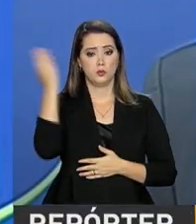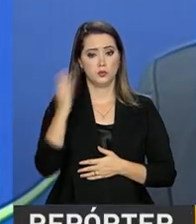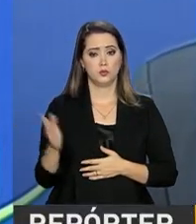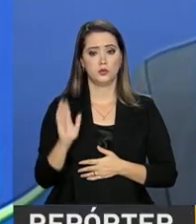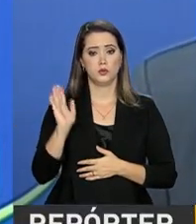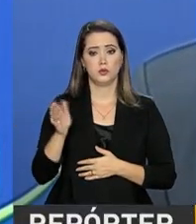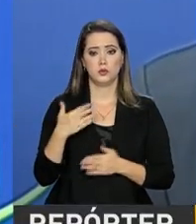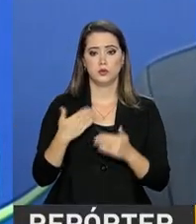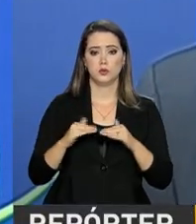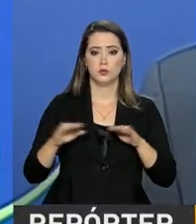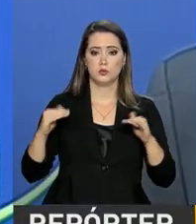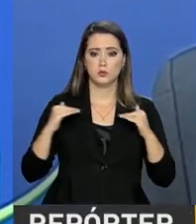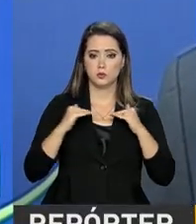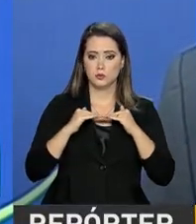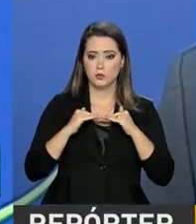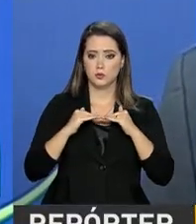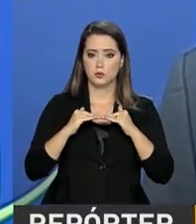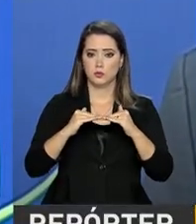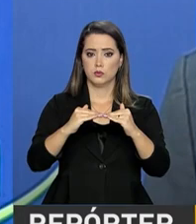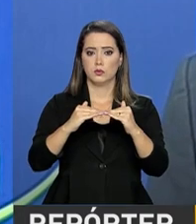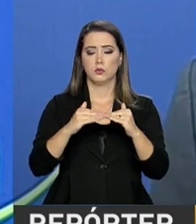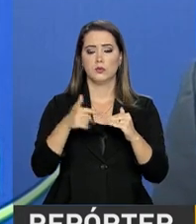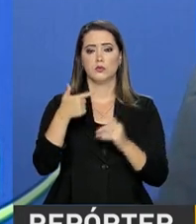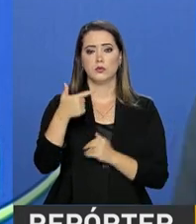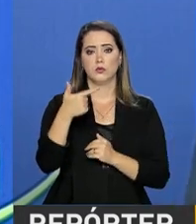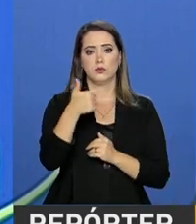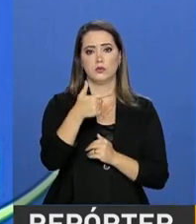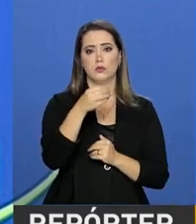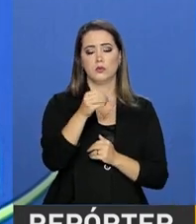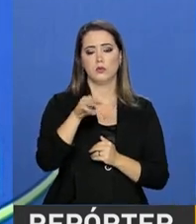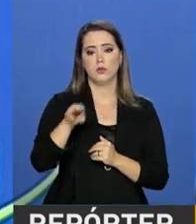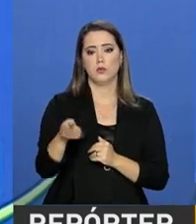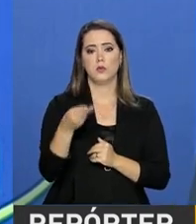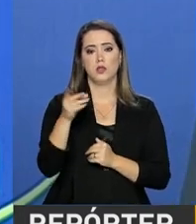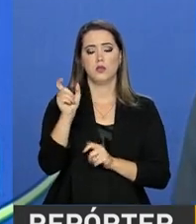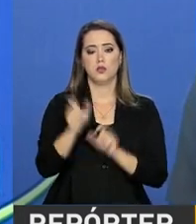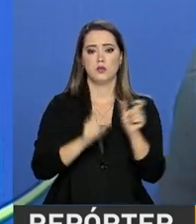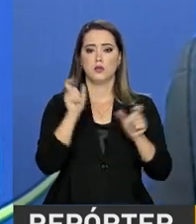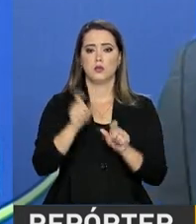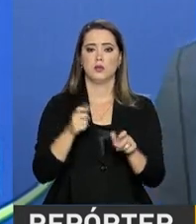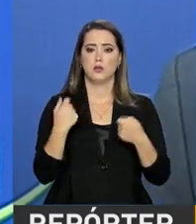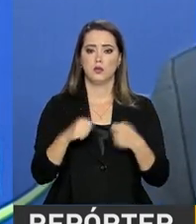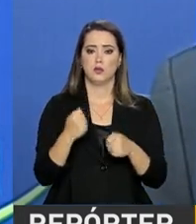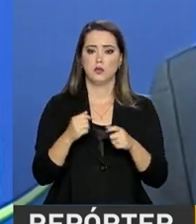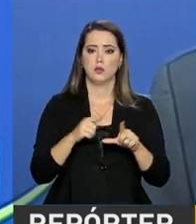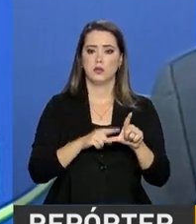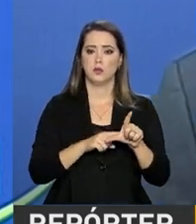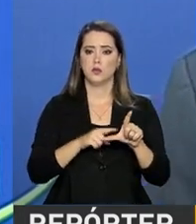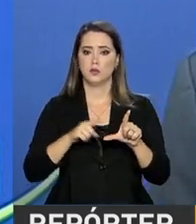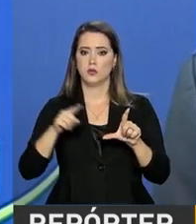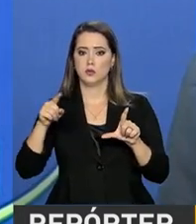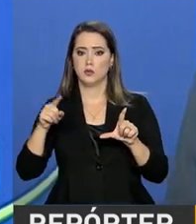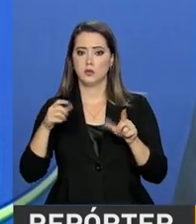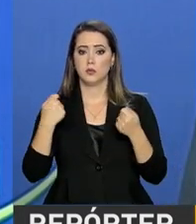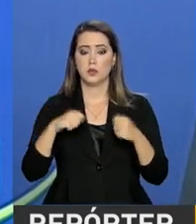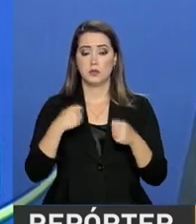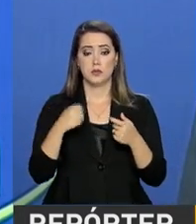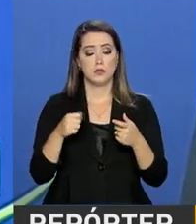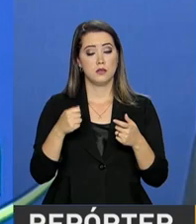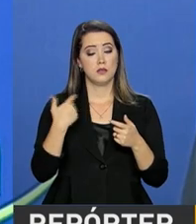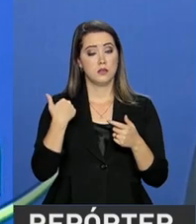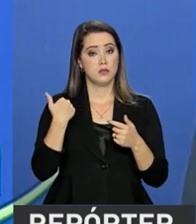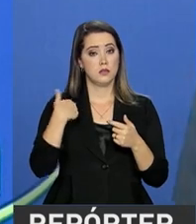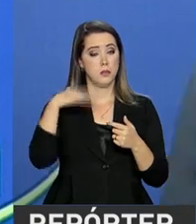vai estabilizar em 220 milhões de habitantes. E se a gente quiser superar os desafios da nação, a gente